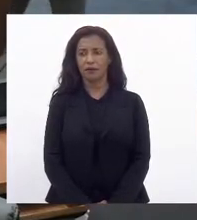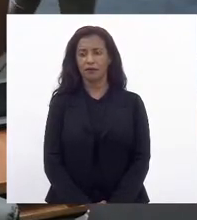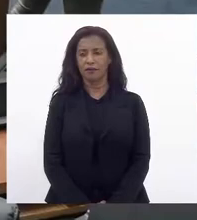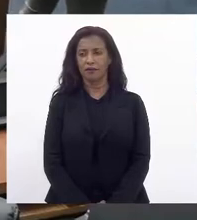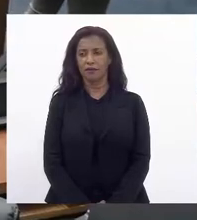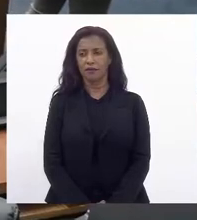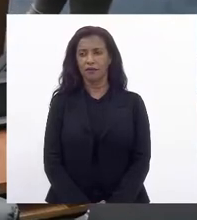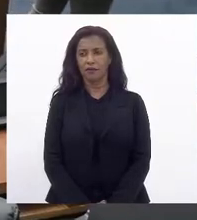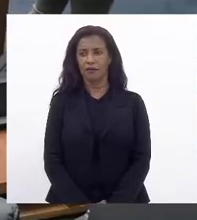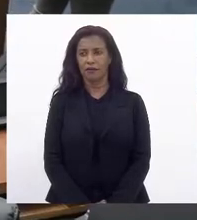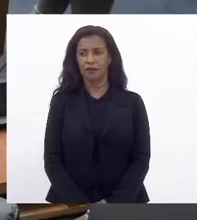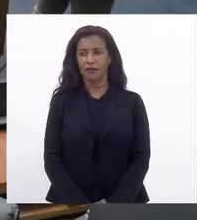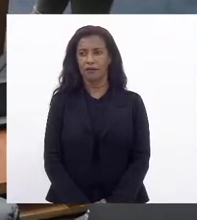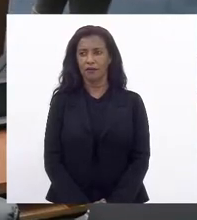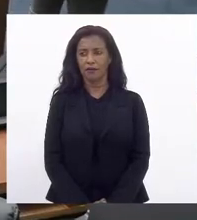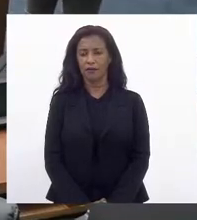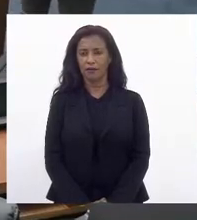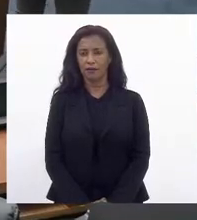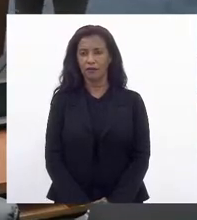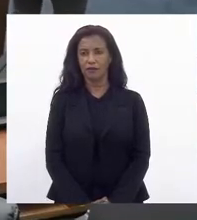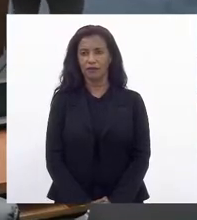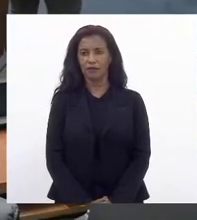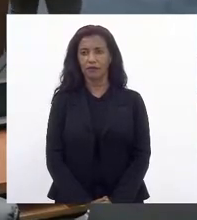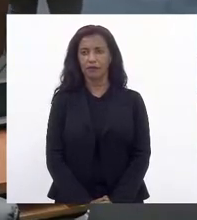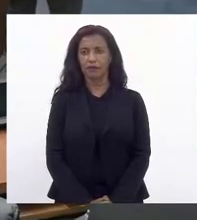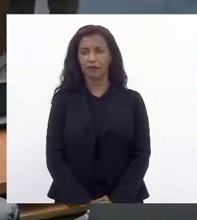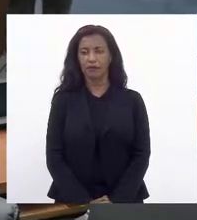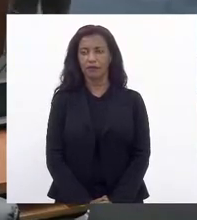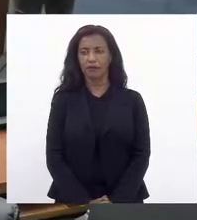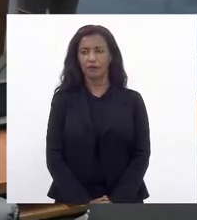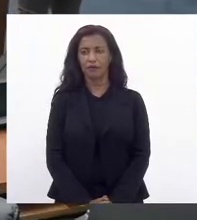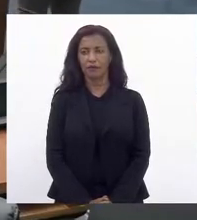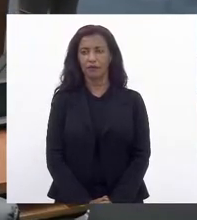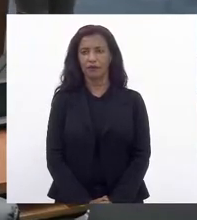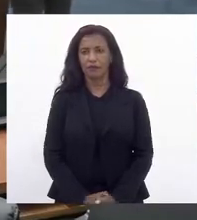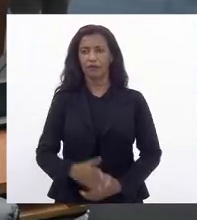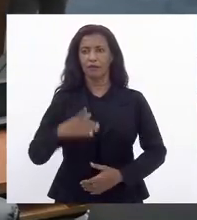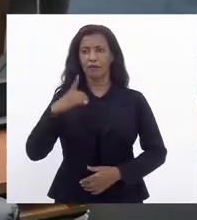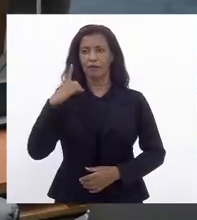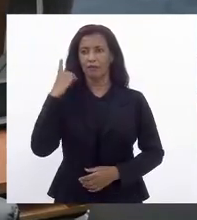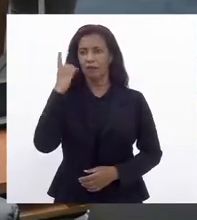Alana, por favor. Deputada Alana. Deputada Alana.